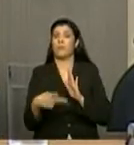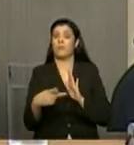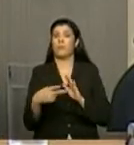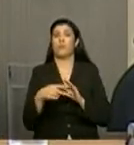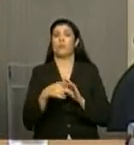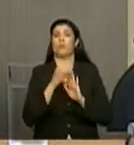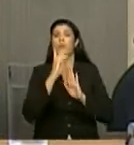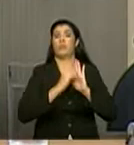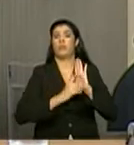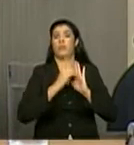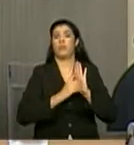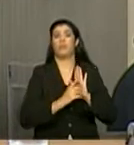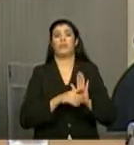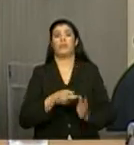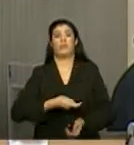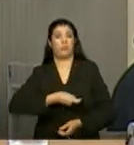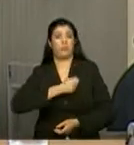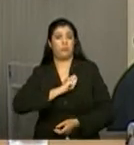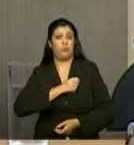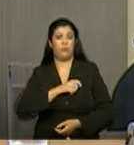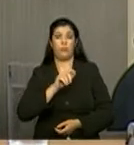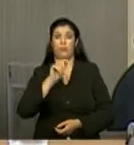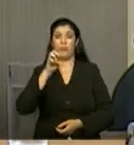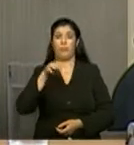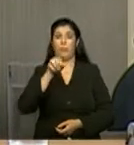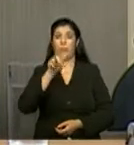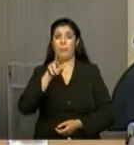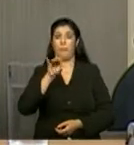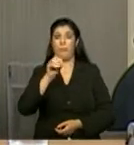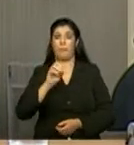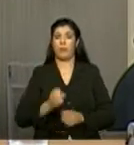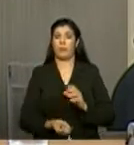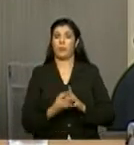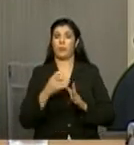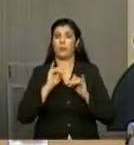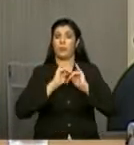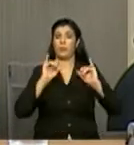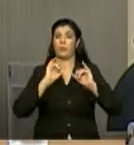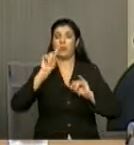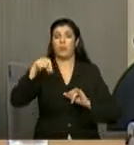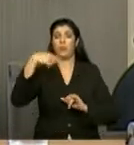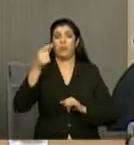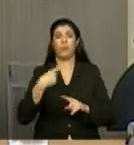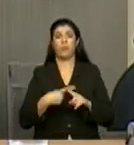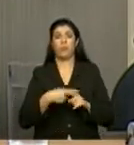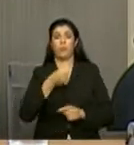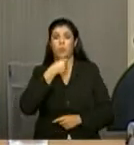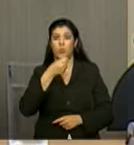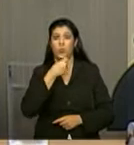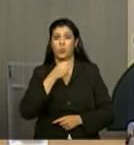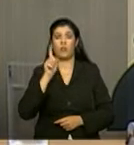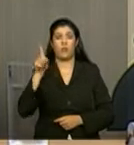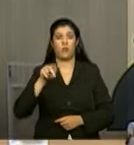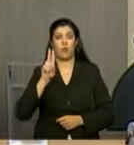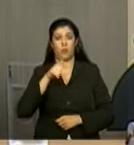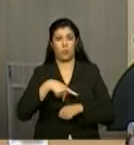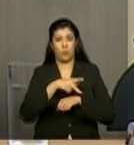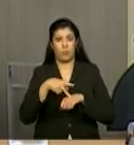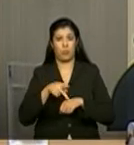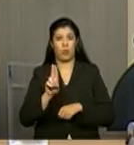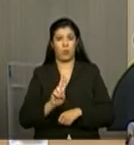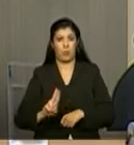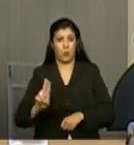do agente mário neira barreiro surge muito depois quando o jornalista uruguaio venha ver em